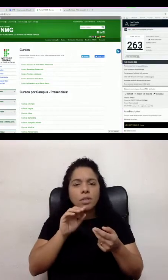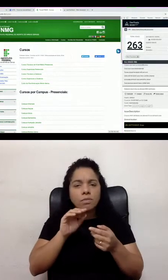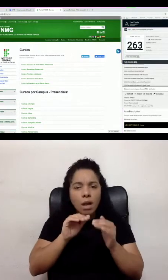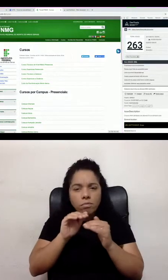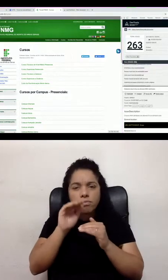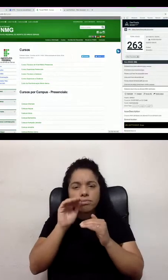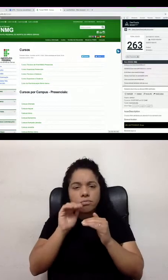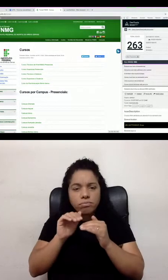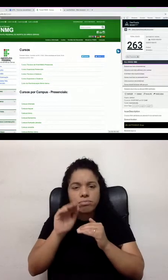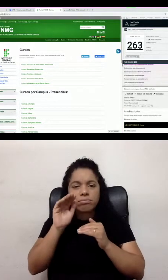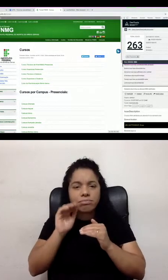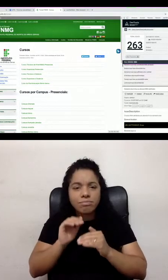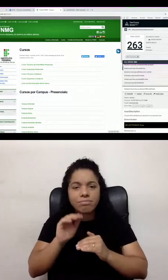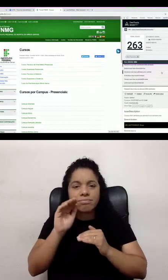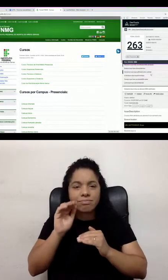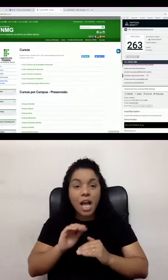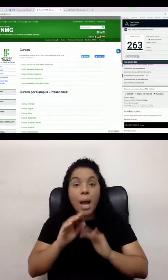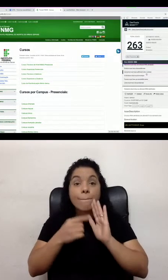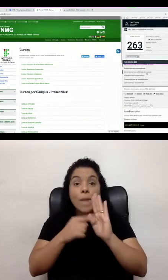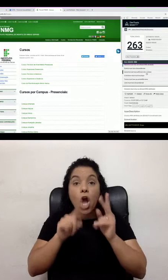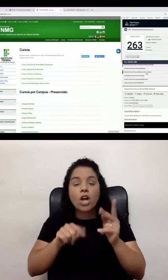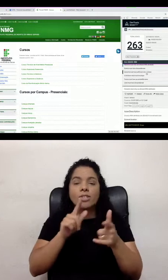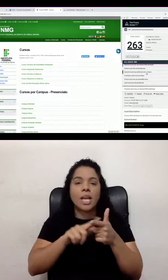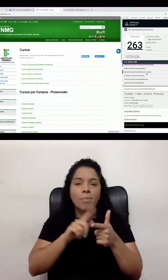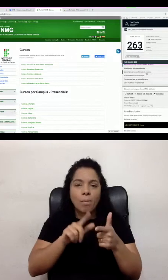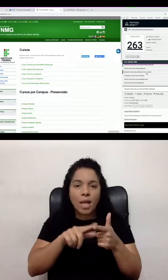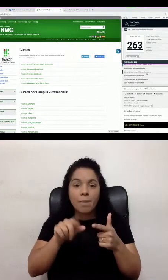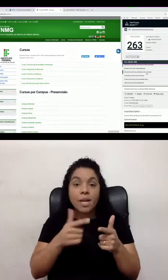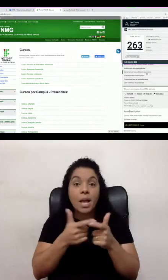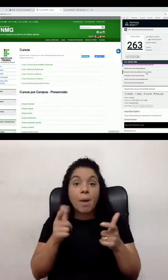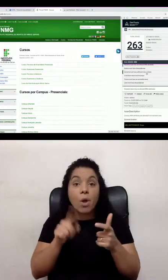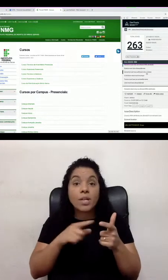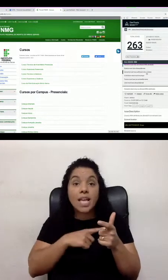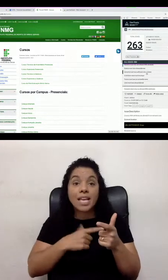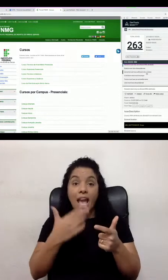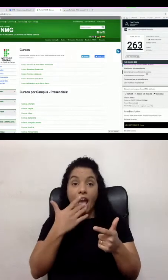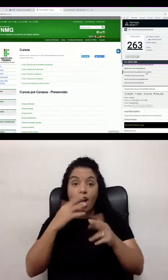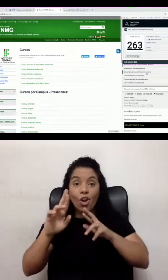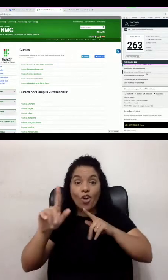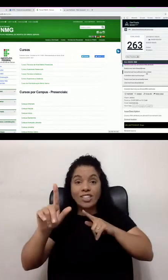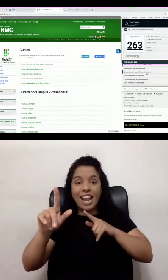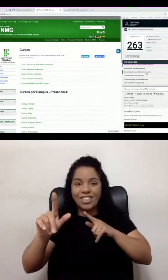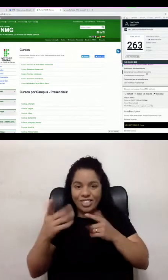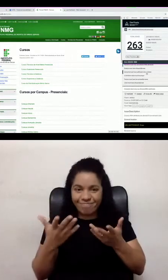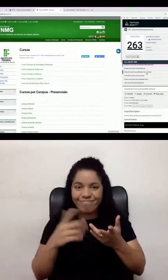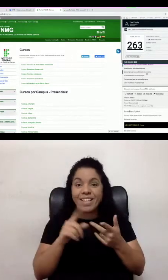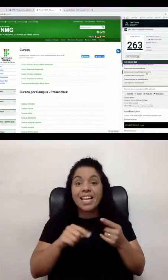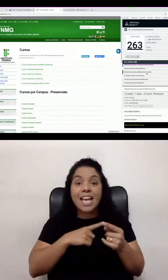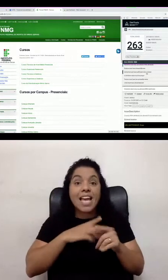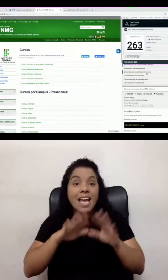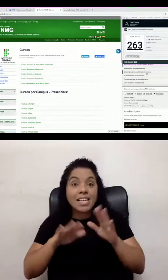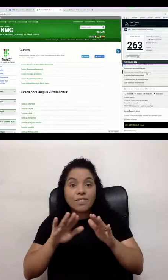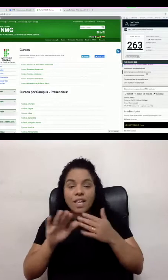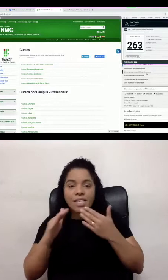problemas. A gente vê que a maioria dos problemas, ó, é de contraste. tá? Então, assim, em algum momento